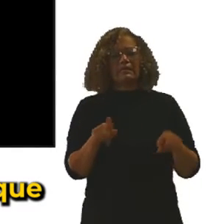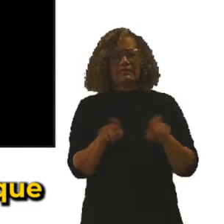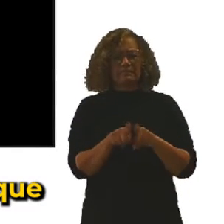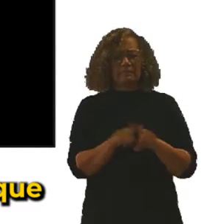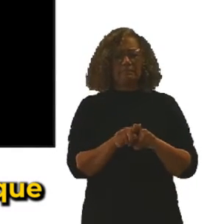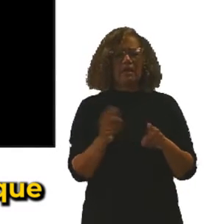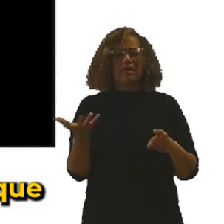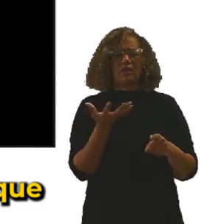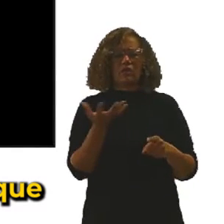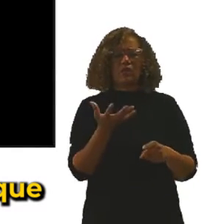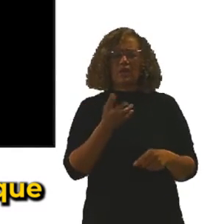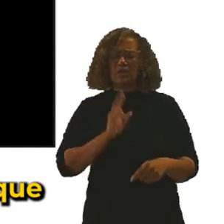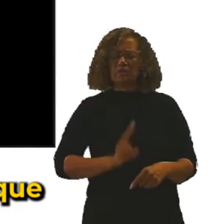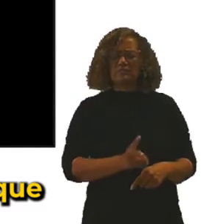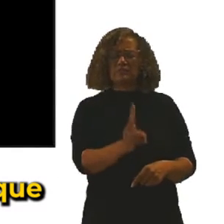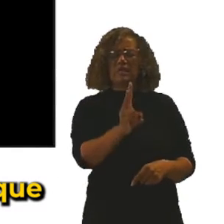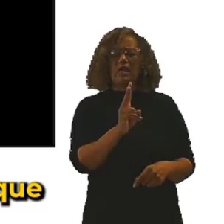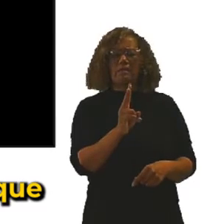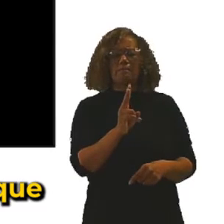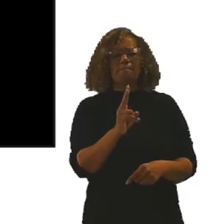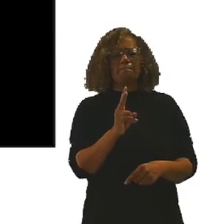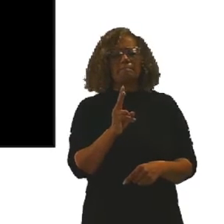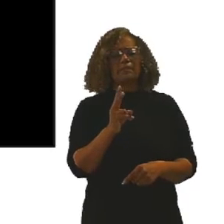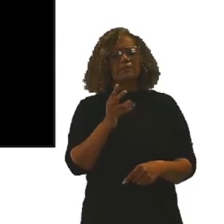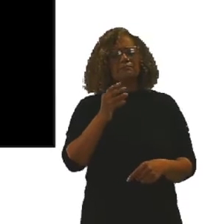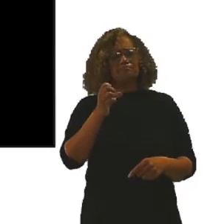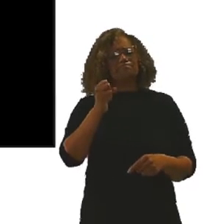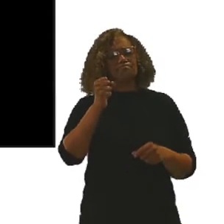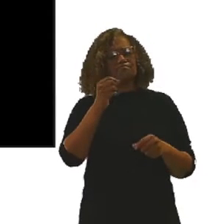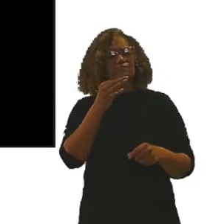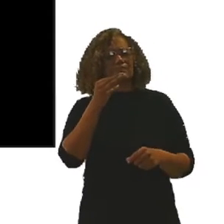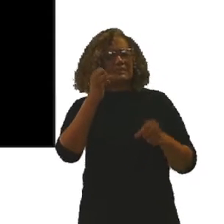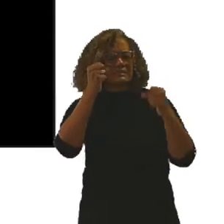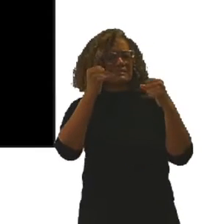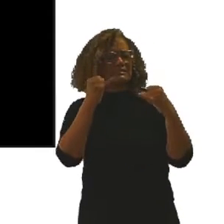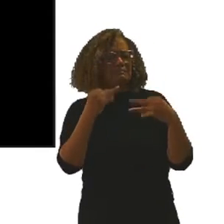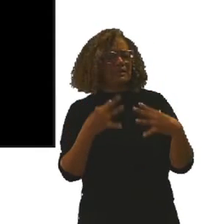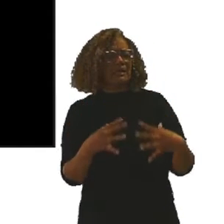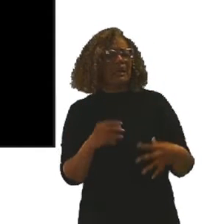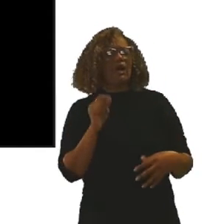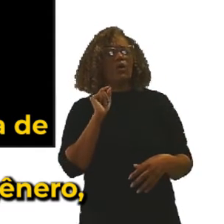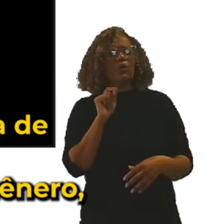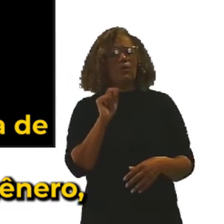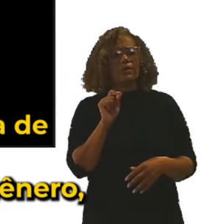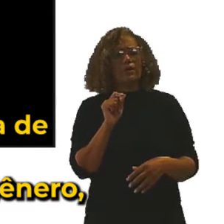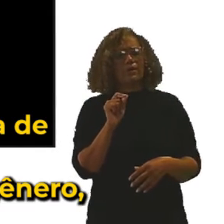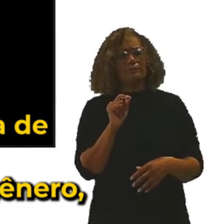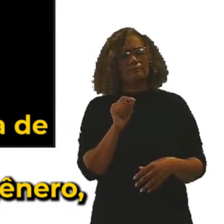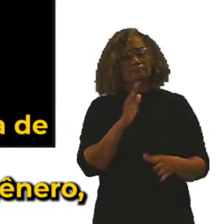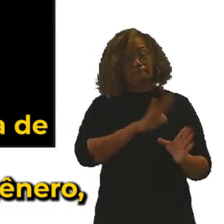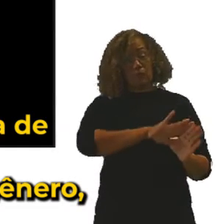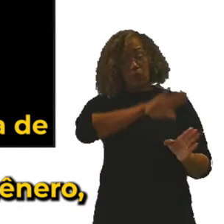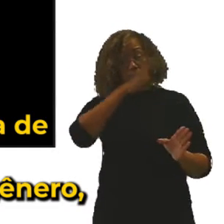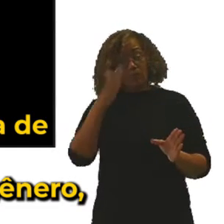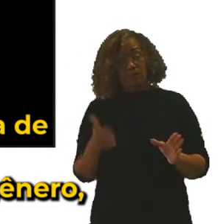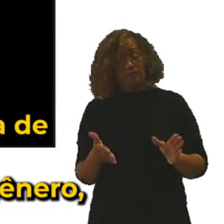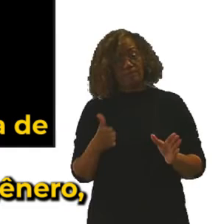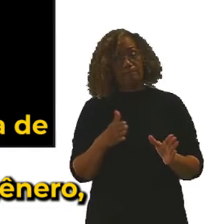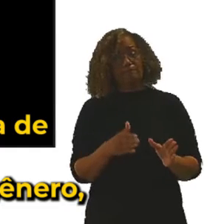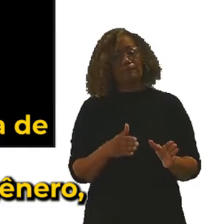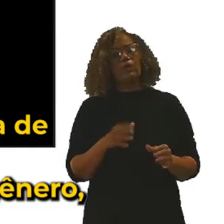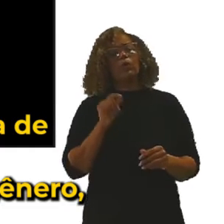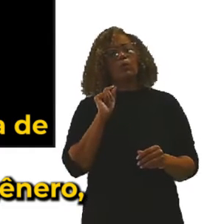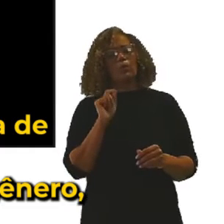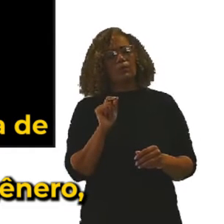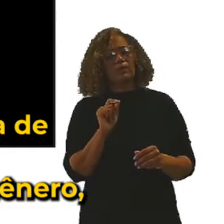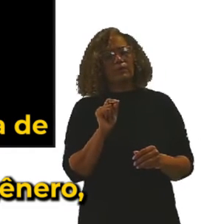também de sempre salientar que, pode passar para o próximo, por gentileza,